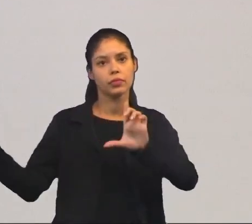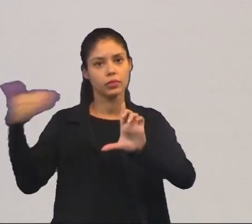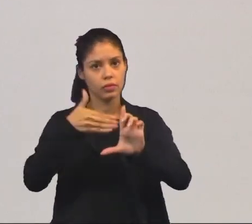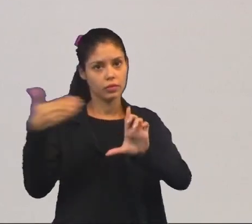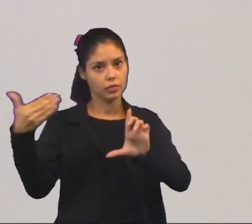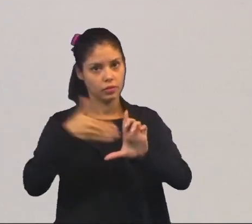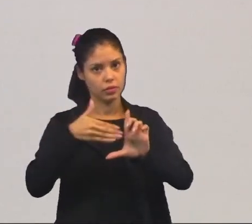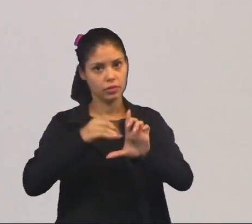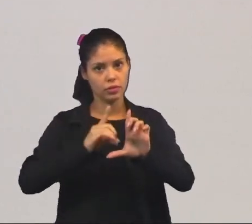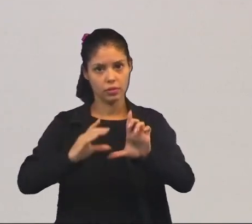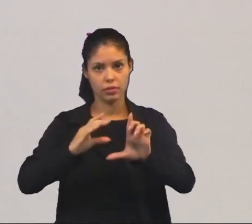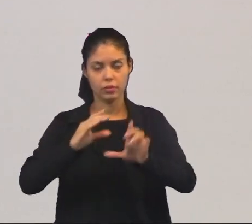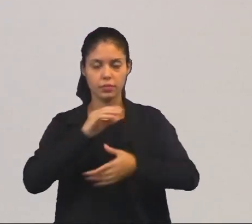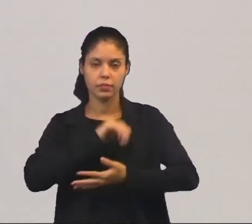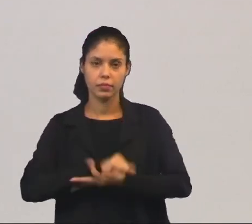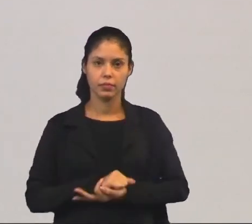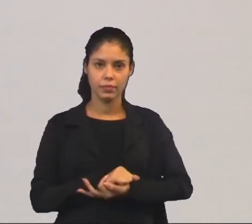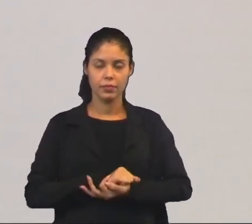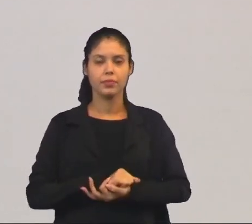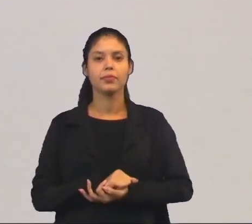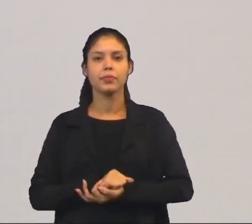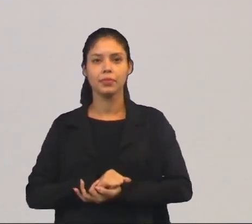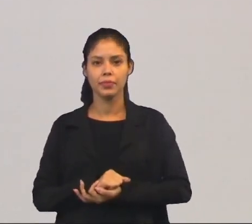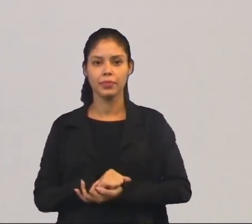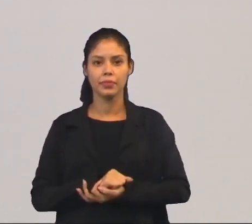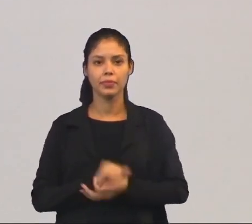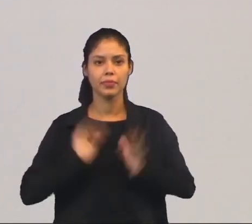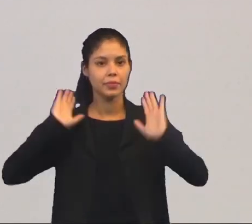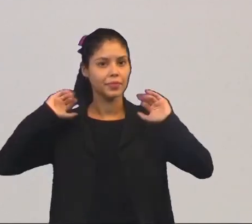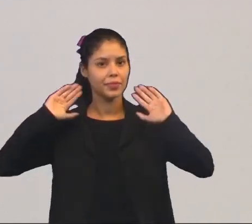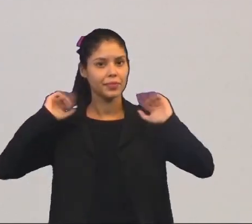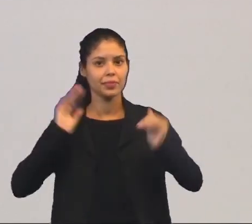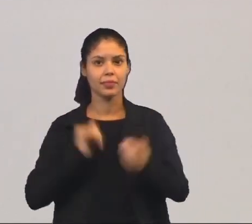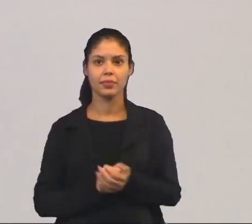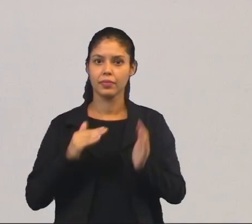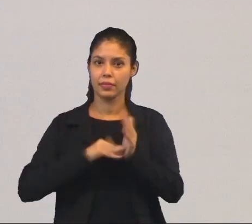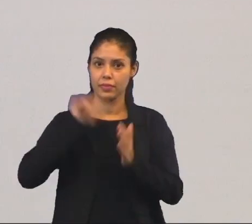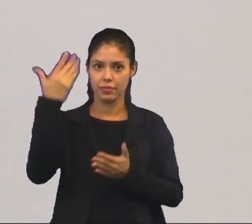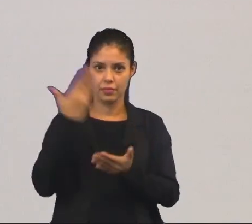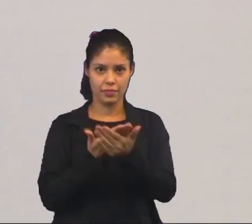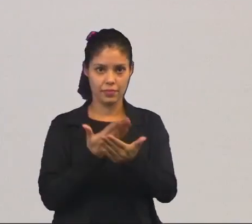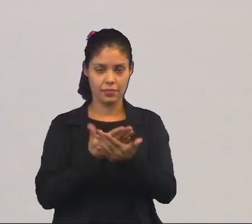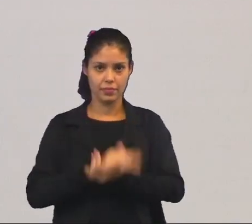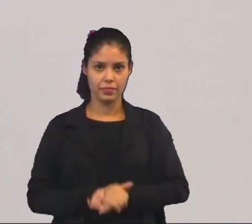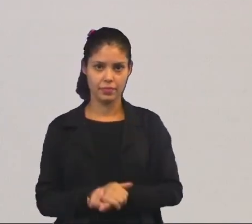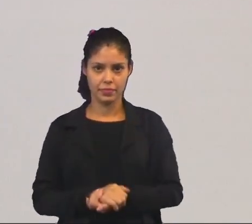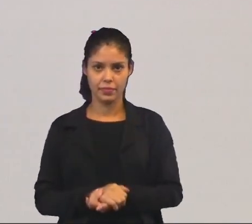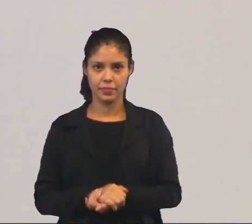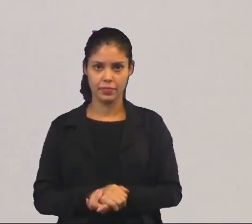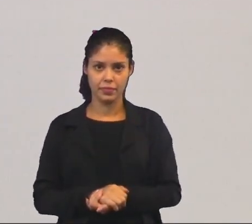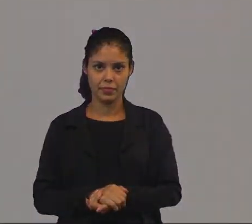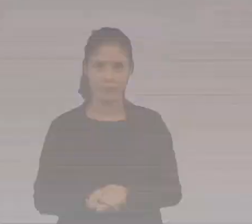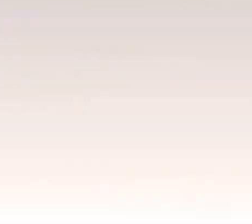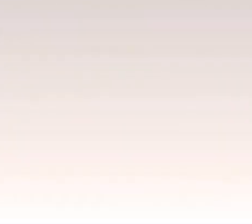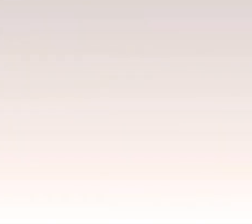a outras aulas. Para isso, é só você acessar a nossa plataforma Eduque. Tchau, tchau, até a nossa próxima aula.